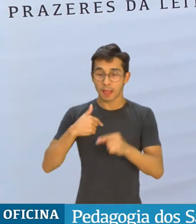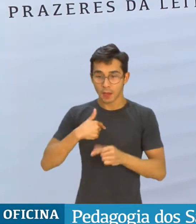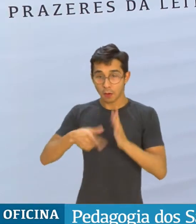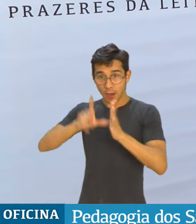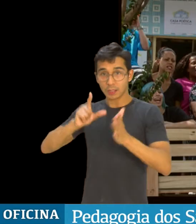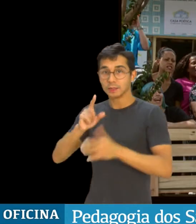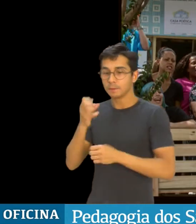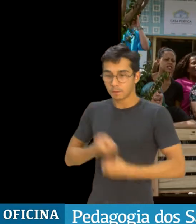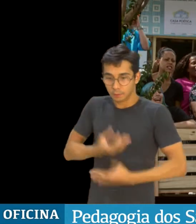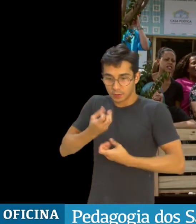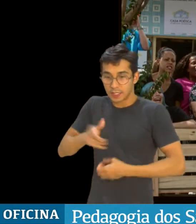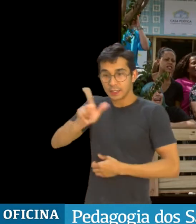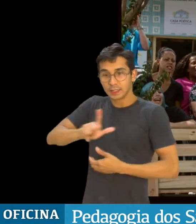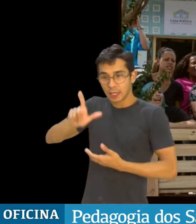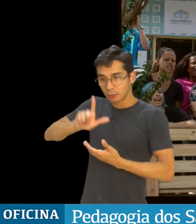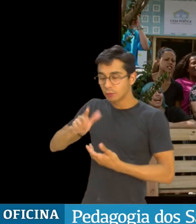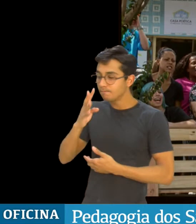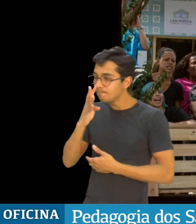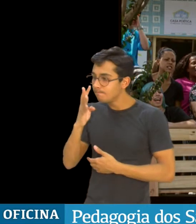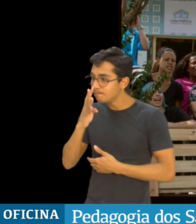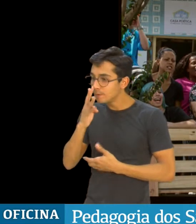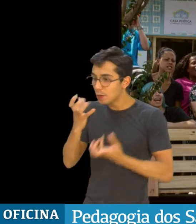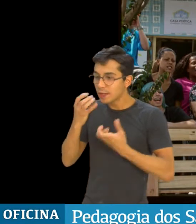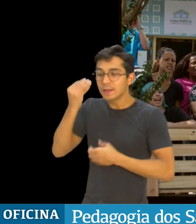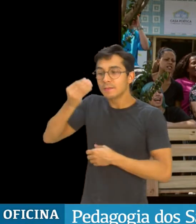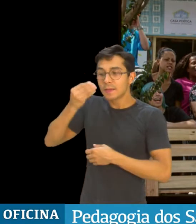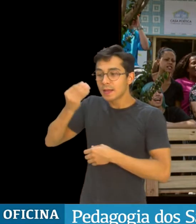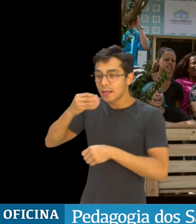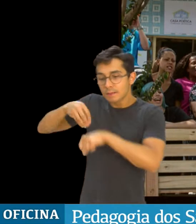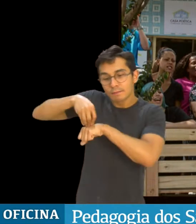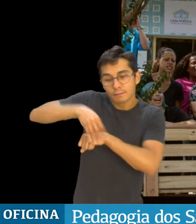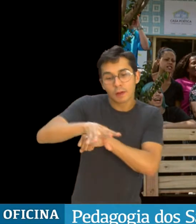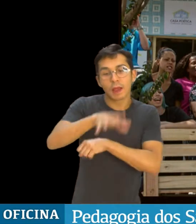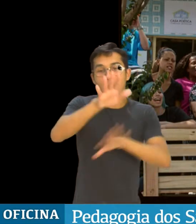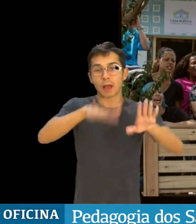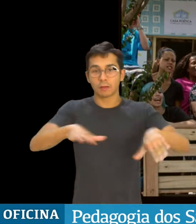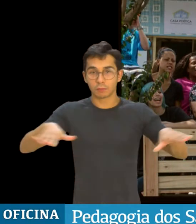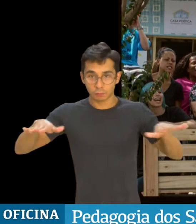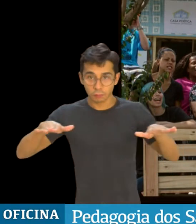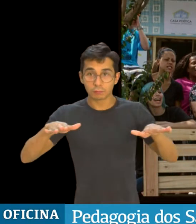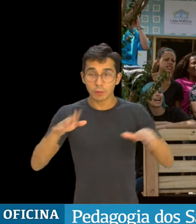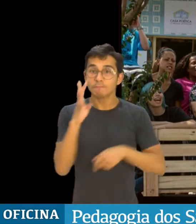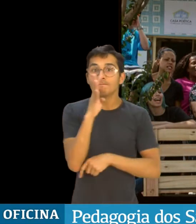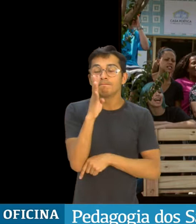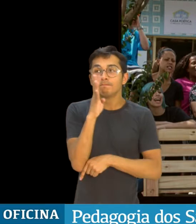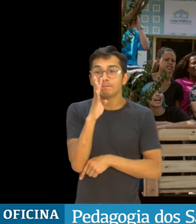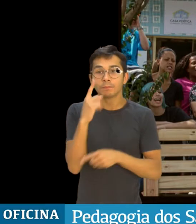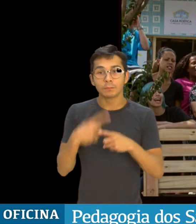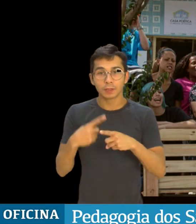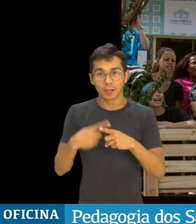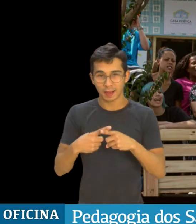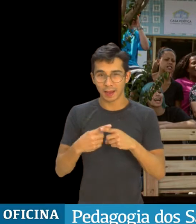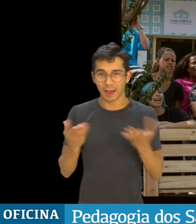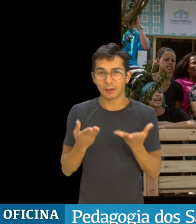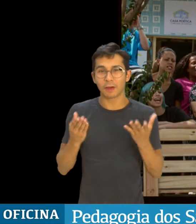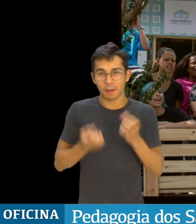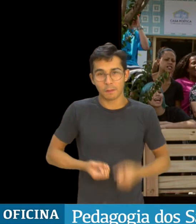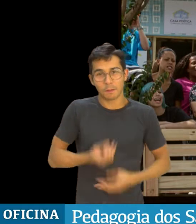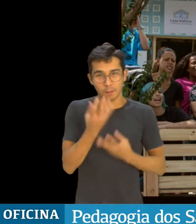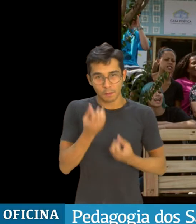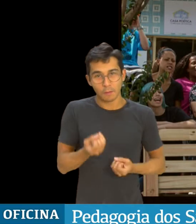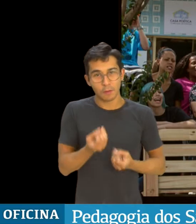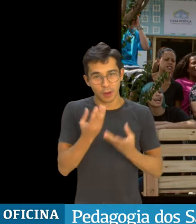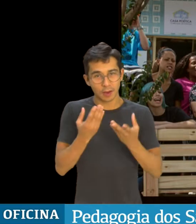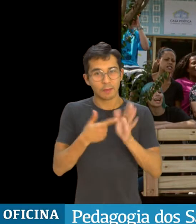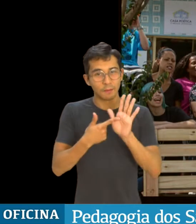e com a literatura para dentro da sala de aula. E por que esse encantamento? Primeiro, por conta desse poema que eu vou fazer aqui agora para